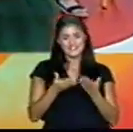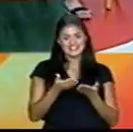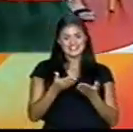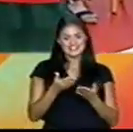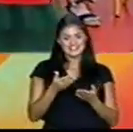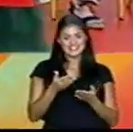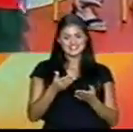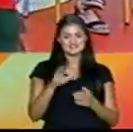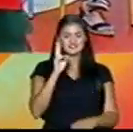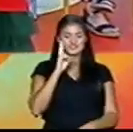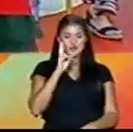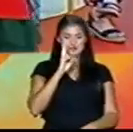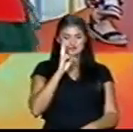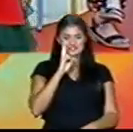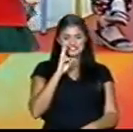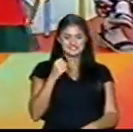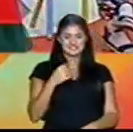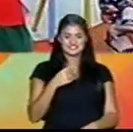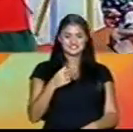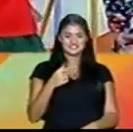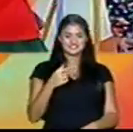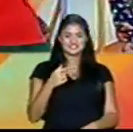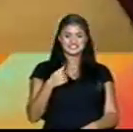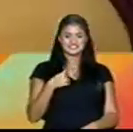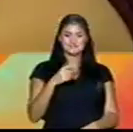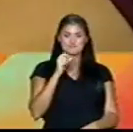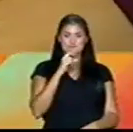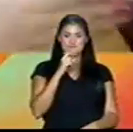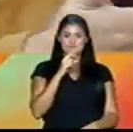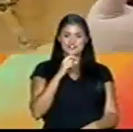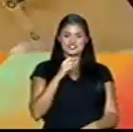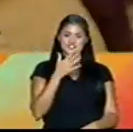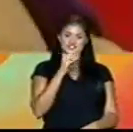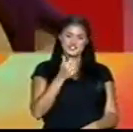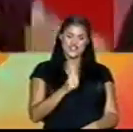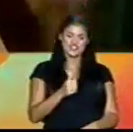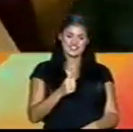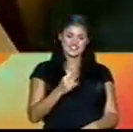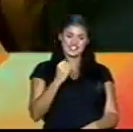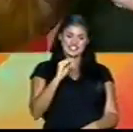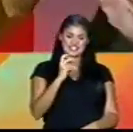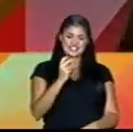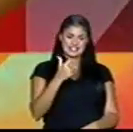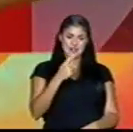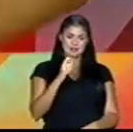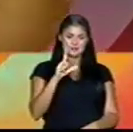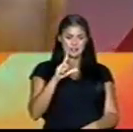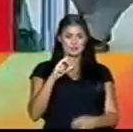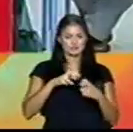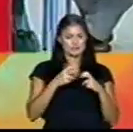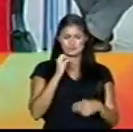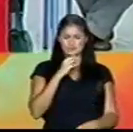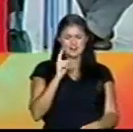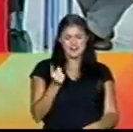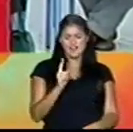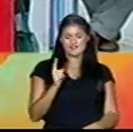Com licença. Boa, então, dá-me licença que claro. Na sonhas, não sei. Isabel, não se importa que não, seja não. Prova. Claro que